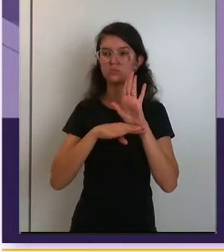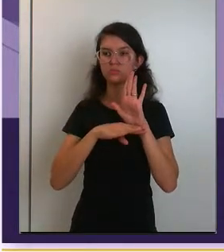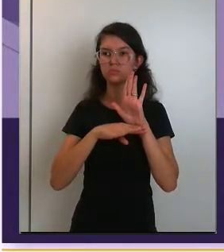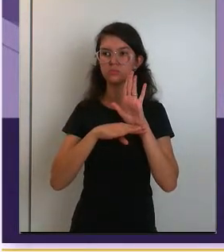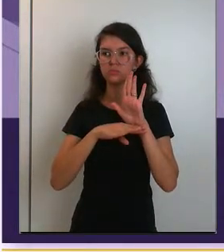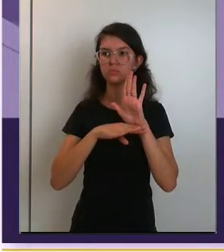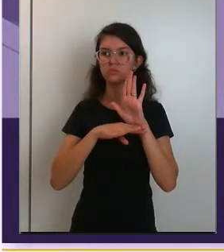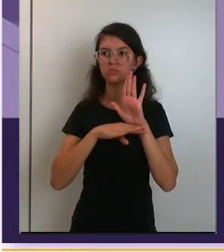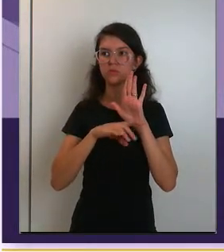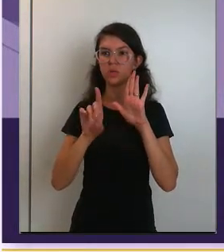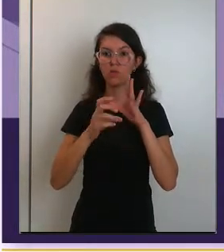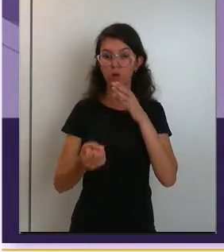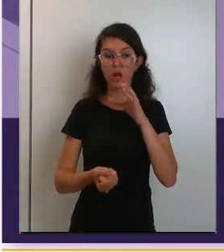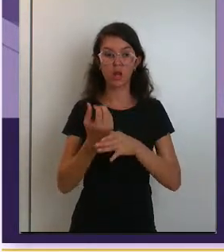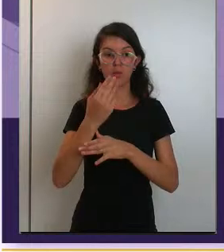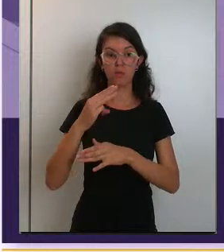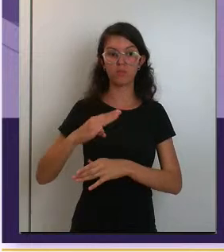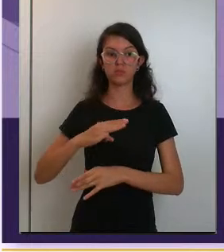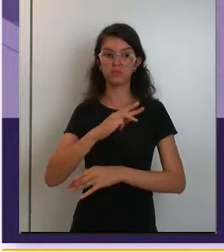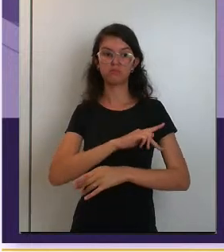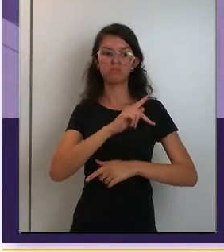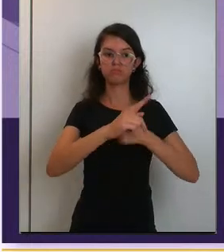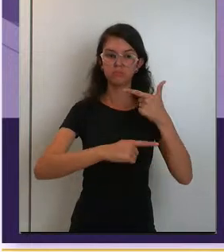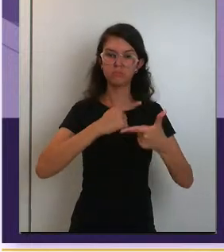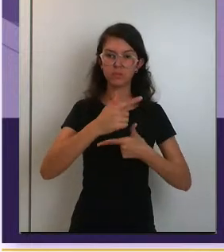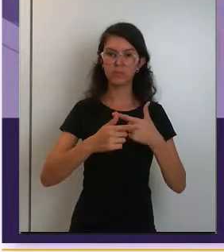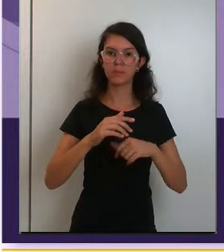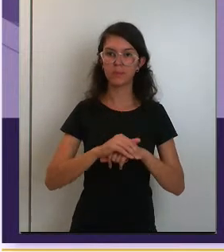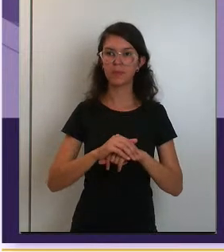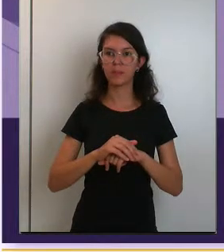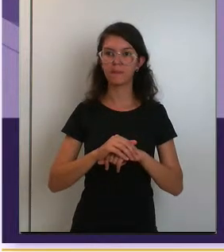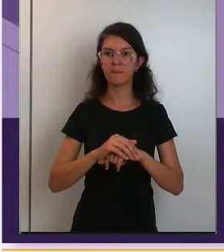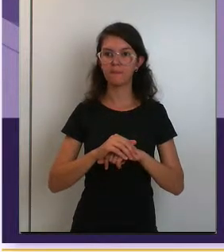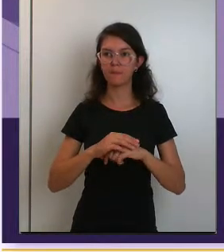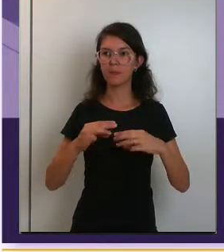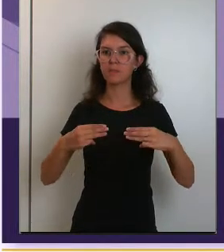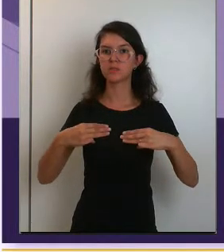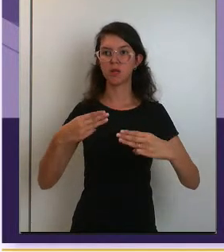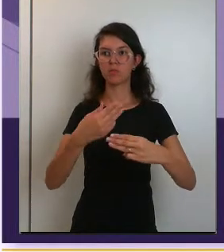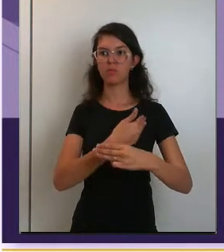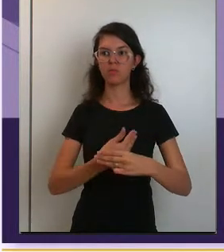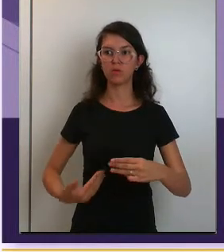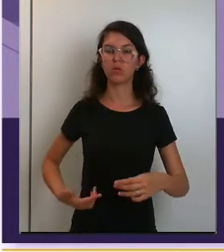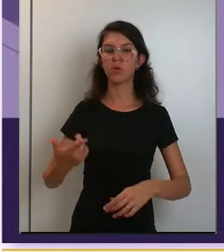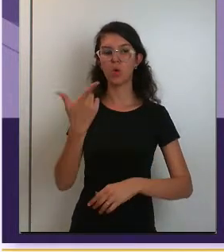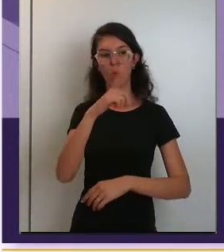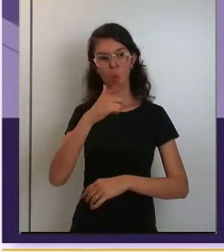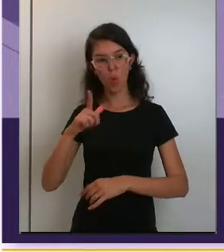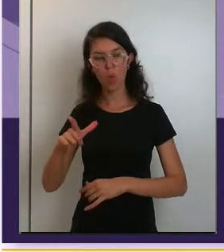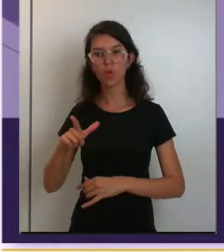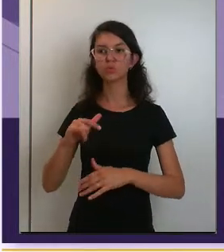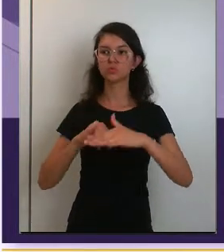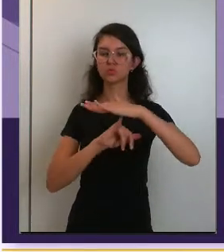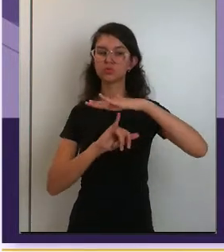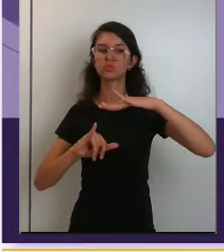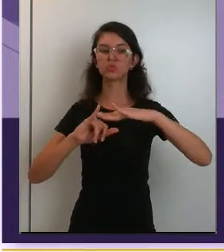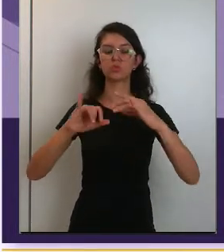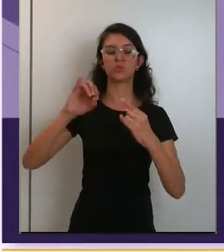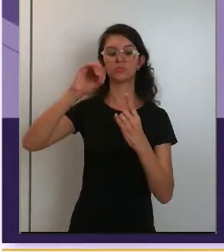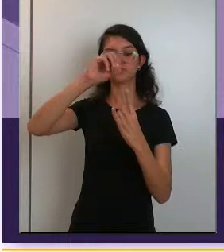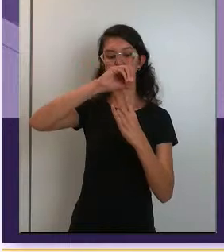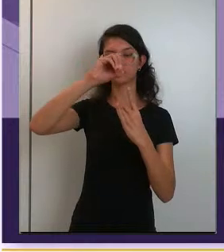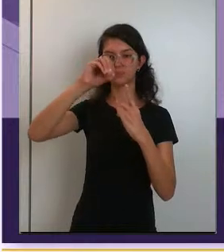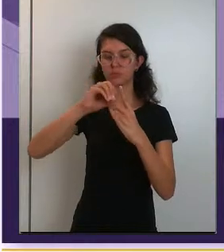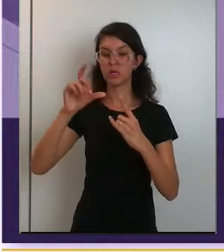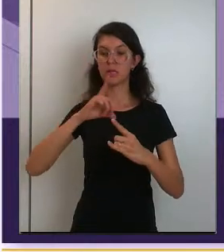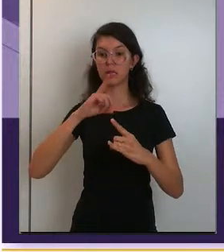foi elaborado pelo Ministério Público, foi elaborado pelo Ministério Público e diversas outras entidades, como, por exemplo, a Fiocruz, constam diversas dessas